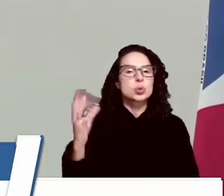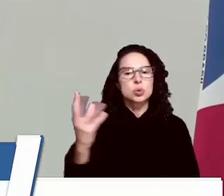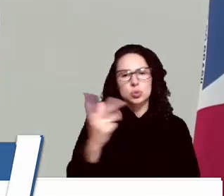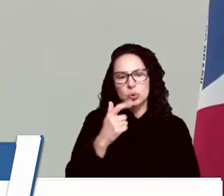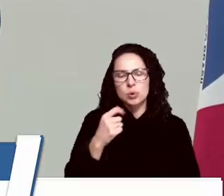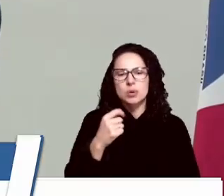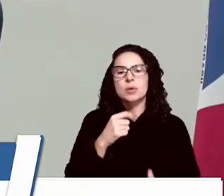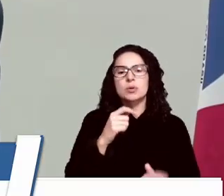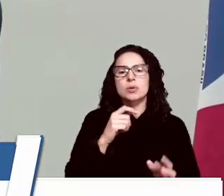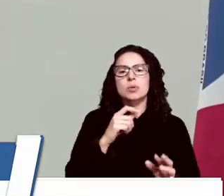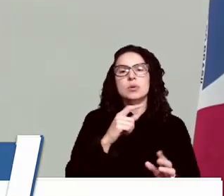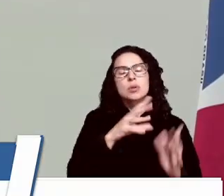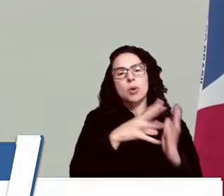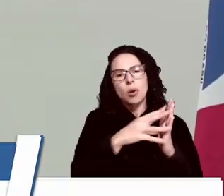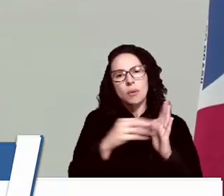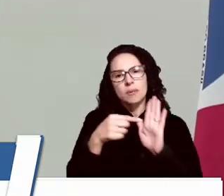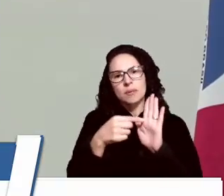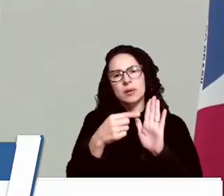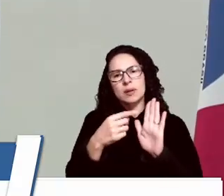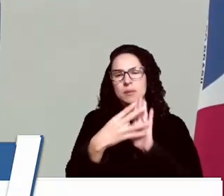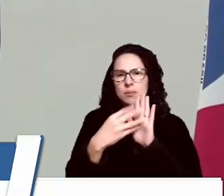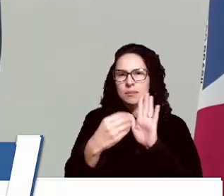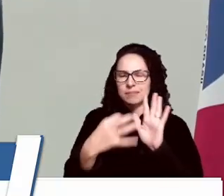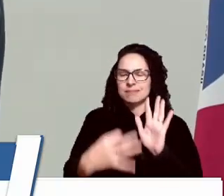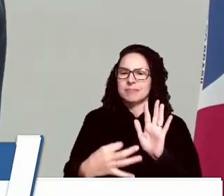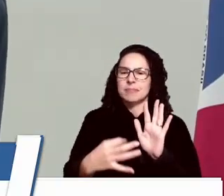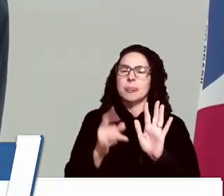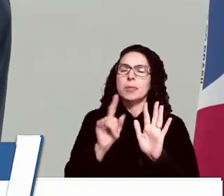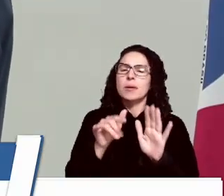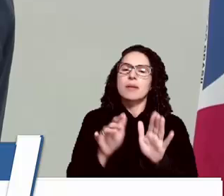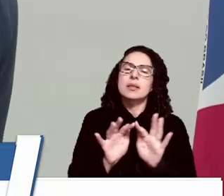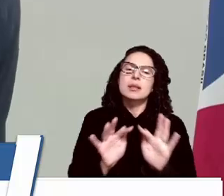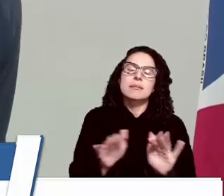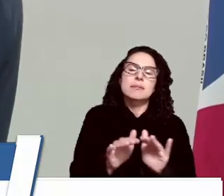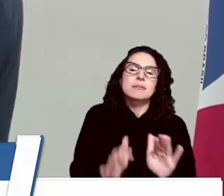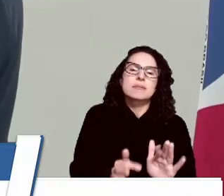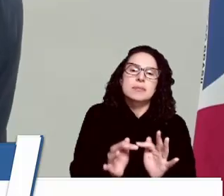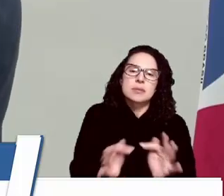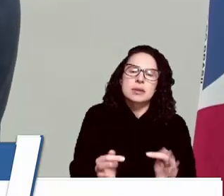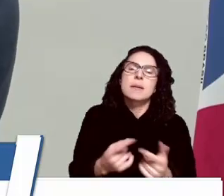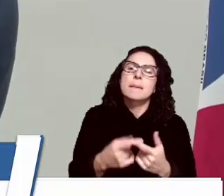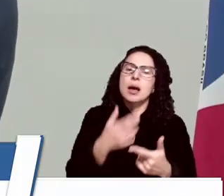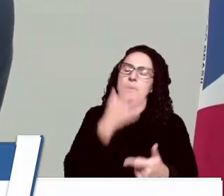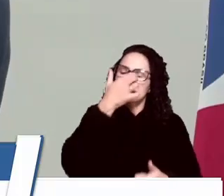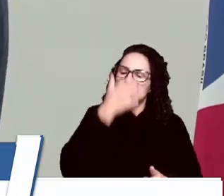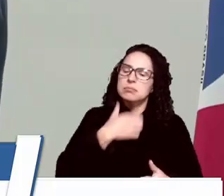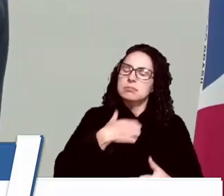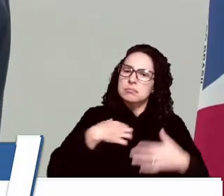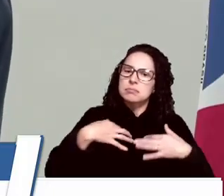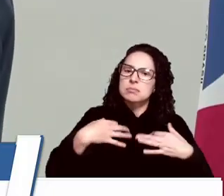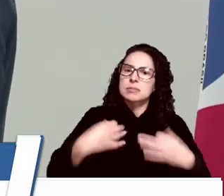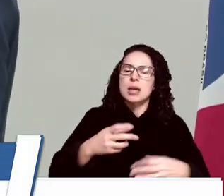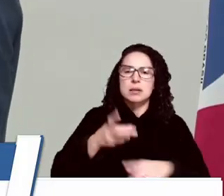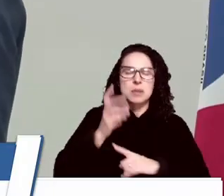como exemplo no coração, não só pela sua simplicidade e humildade, mas pelo seu caráter e pela sua